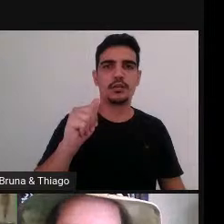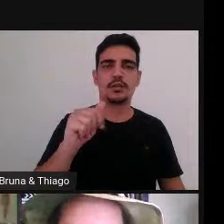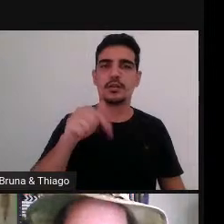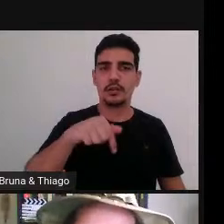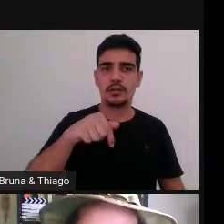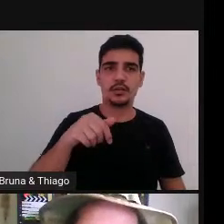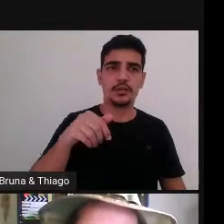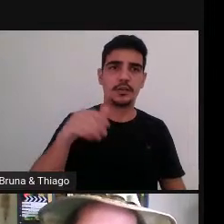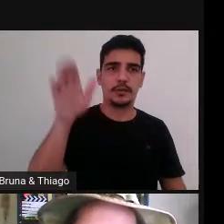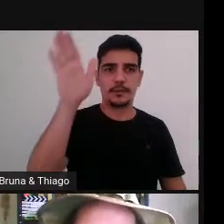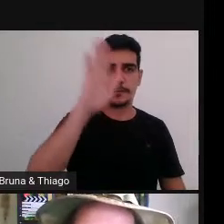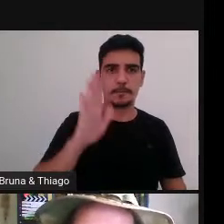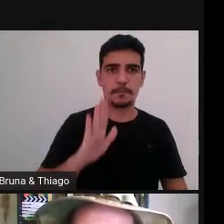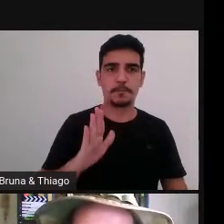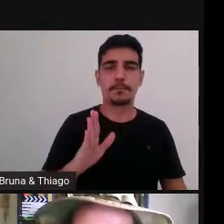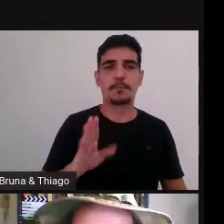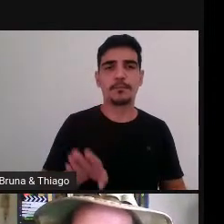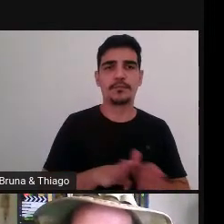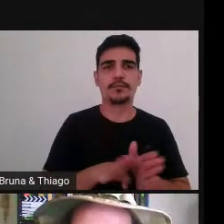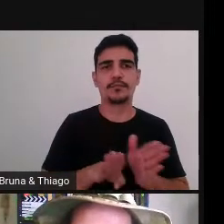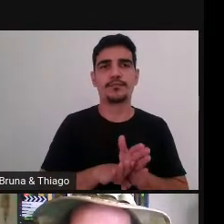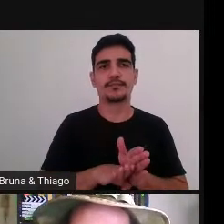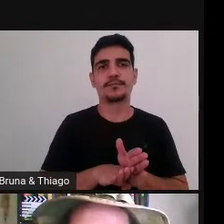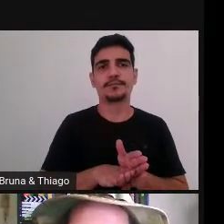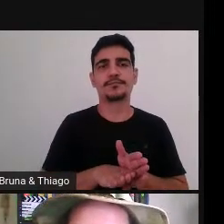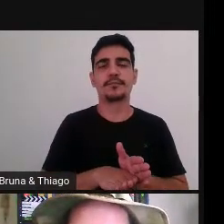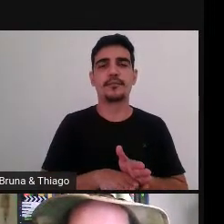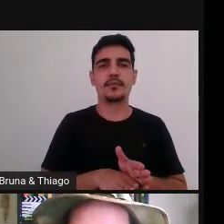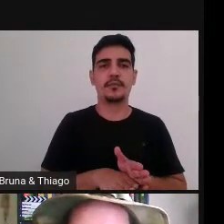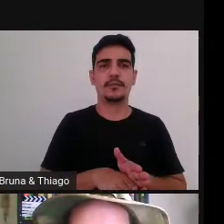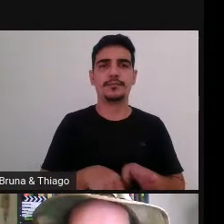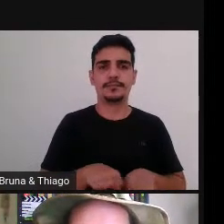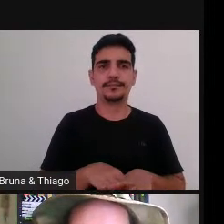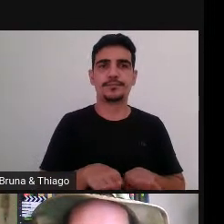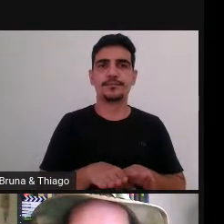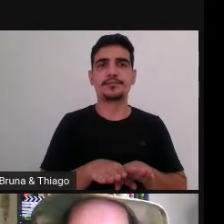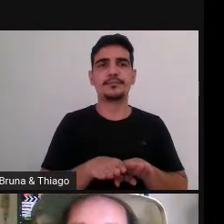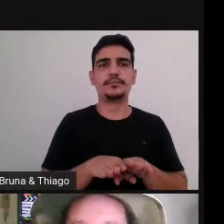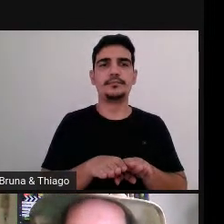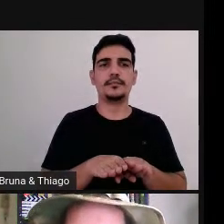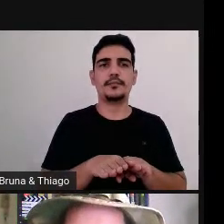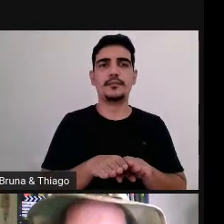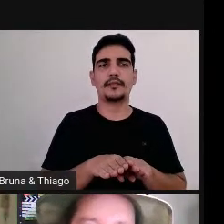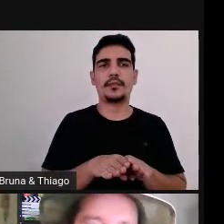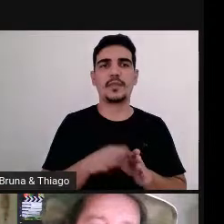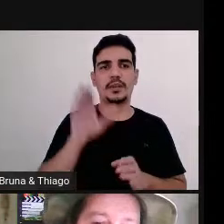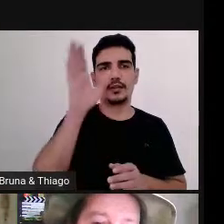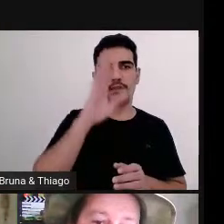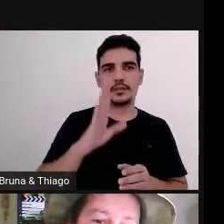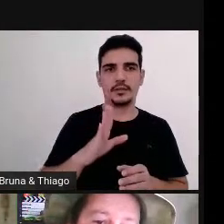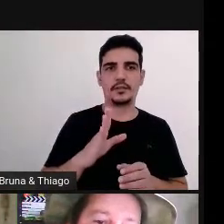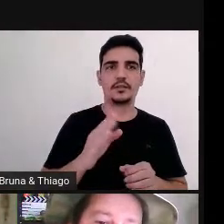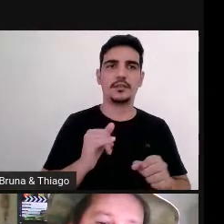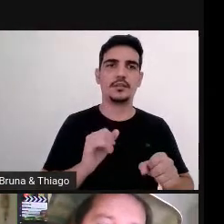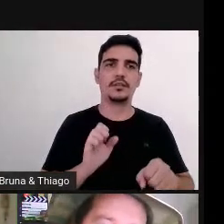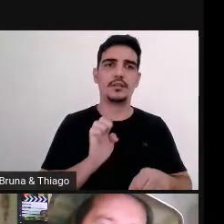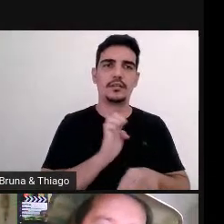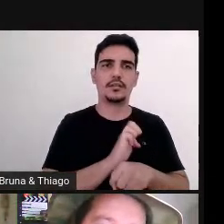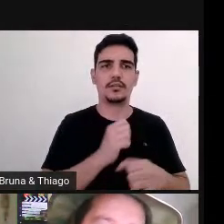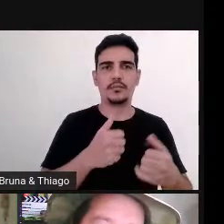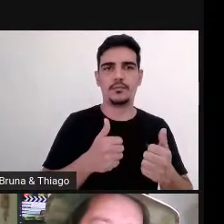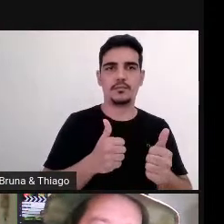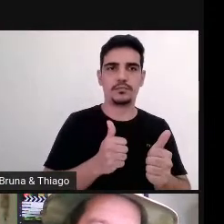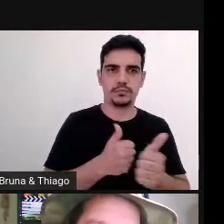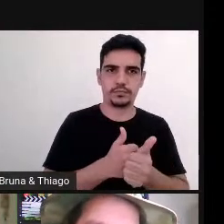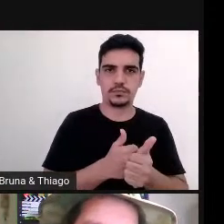países vizinhos. A gente vê claramente aqui as presas dela. Ela é muito parecida com a nossa Botrops atrox. E